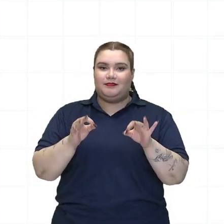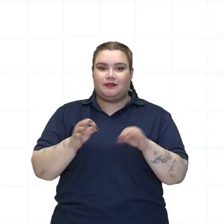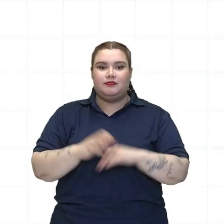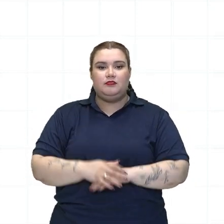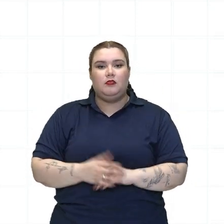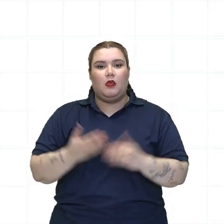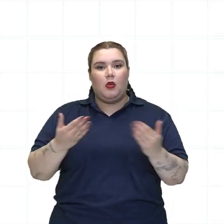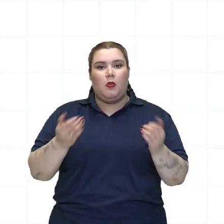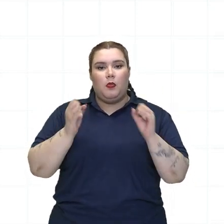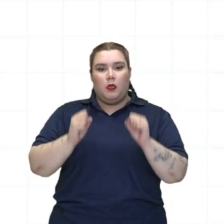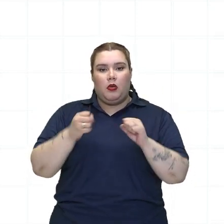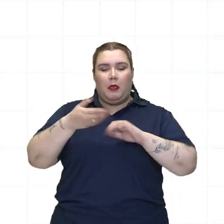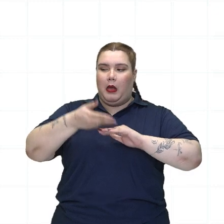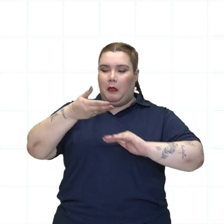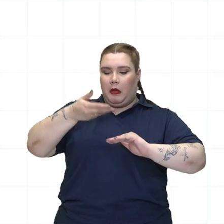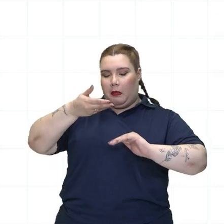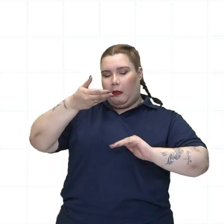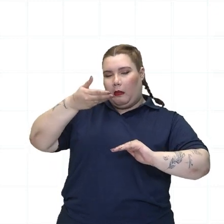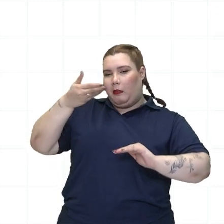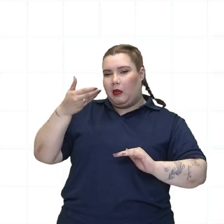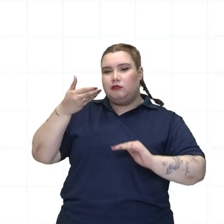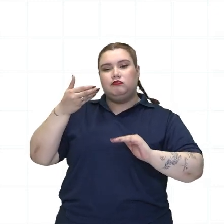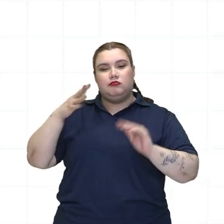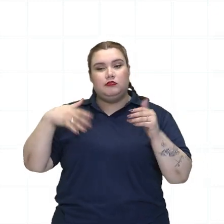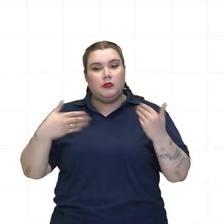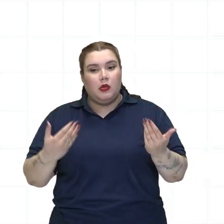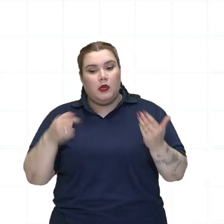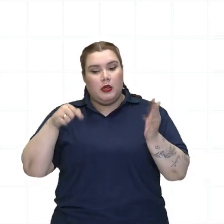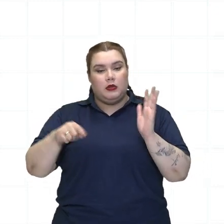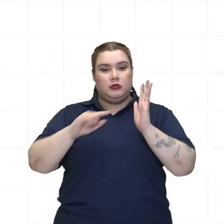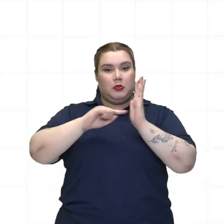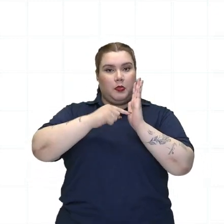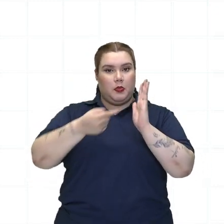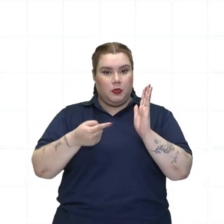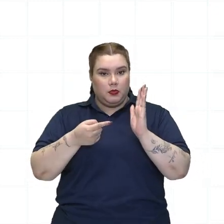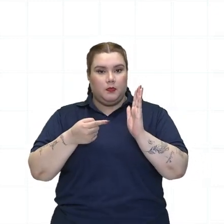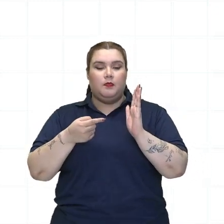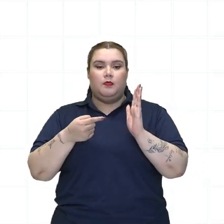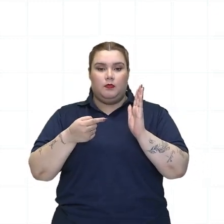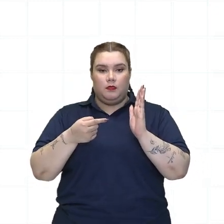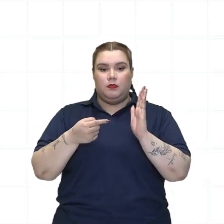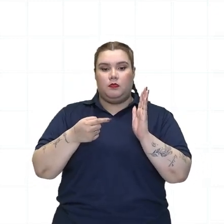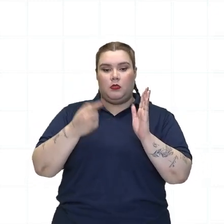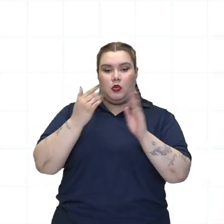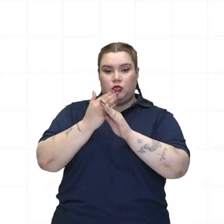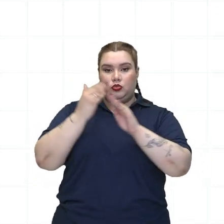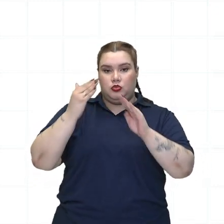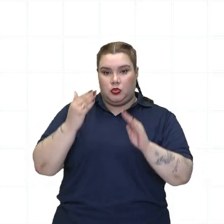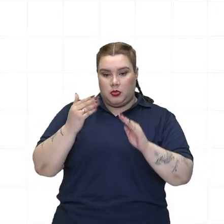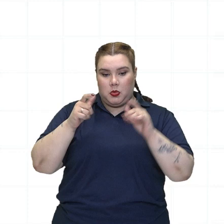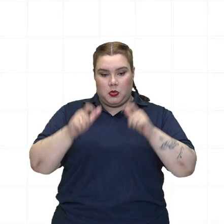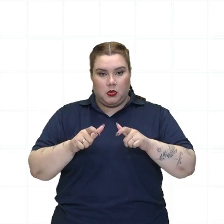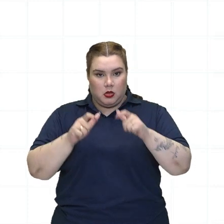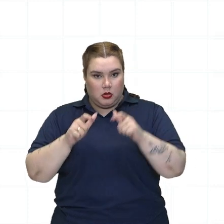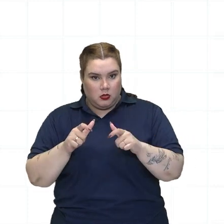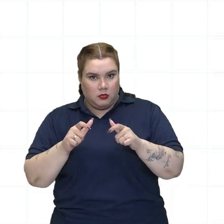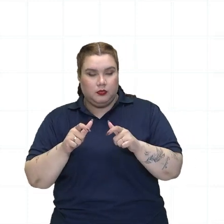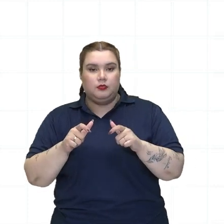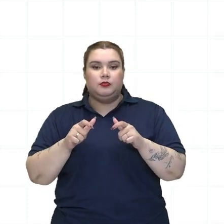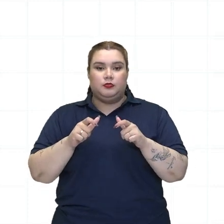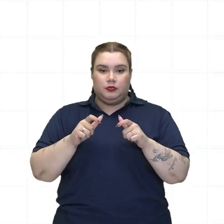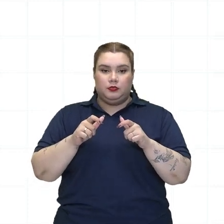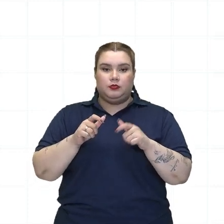posso continuar me afastando, me afastando, me afastando. Então aquele ponto em que eu identifiquei a posição